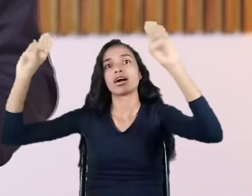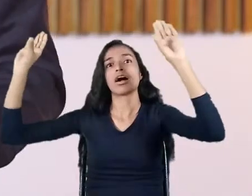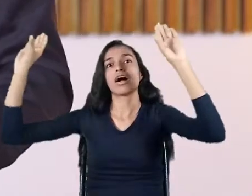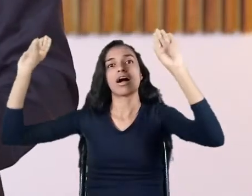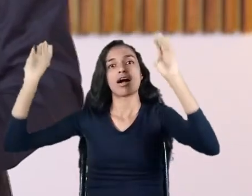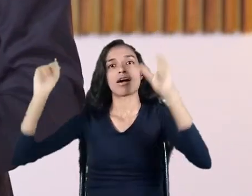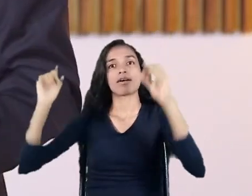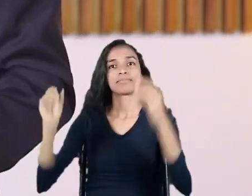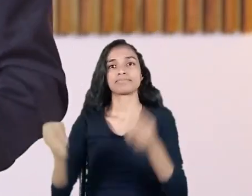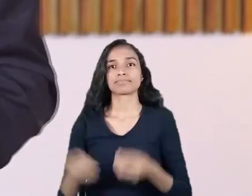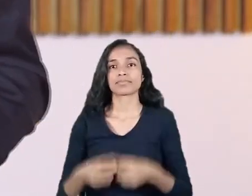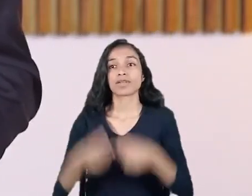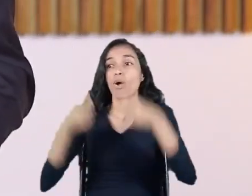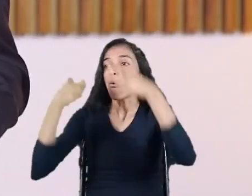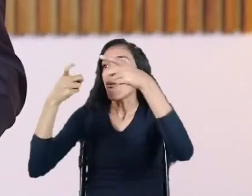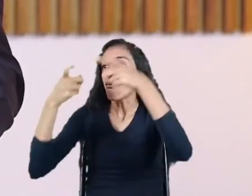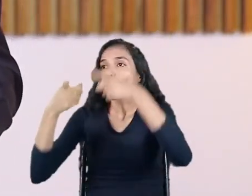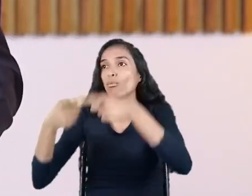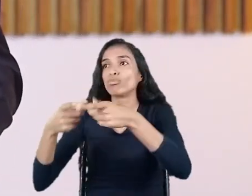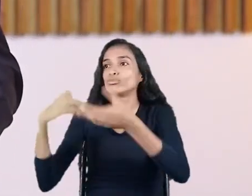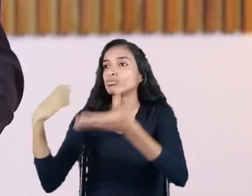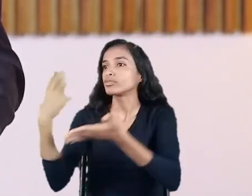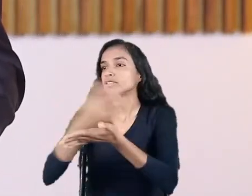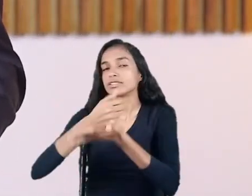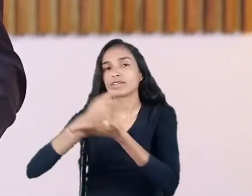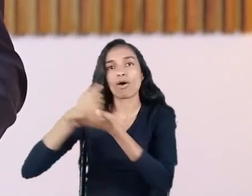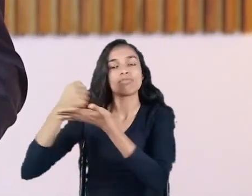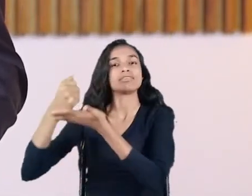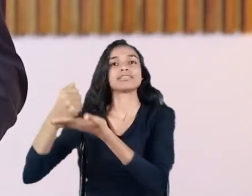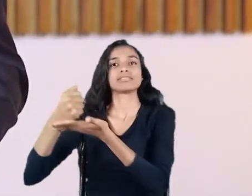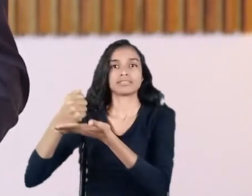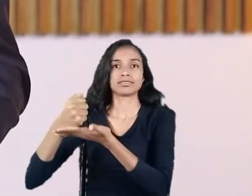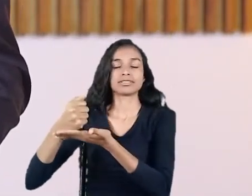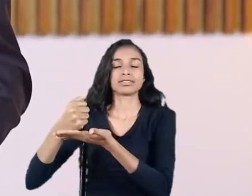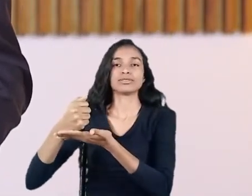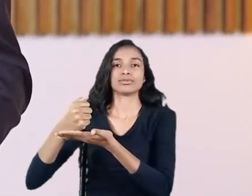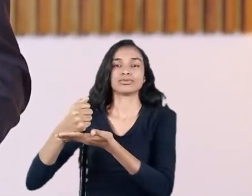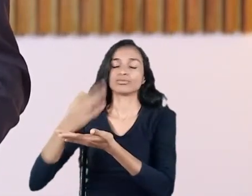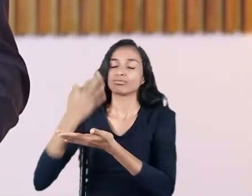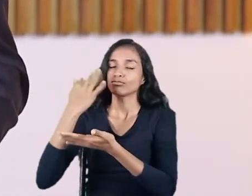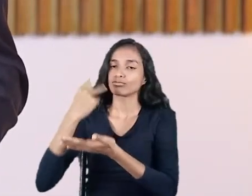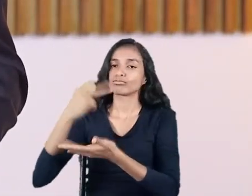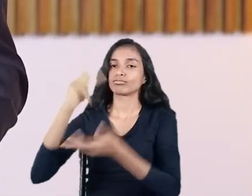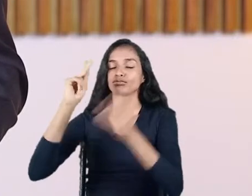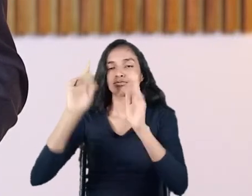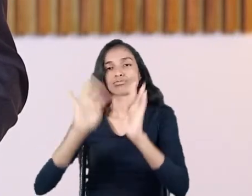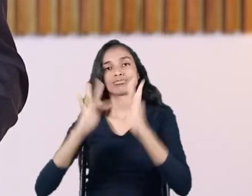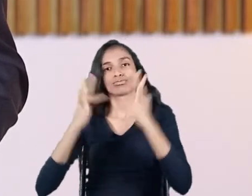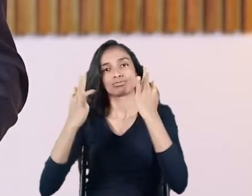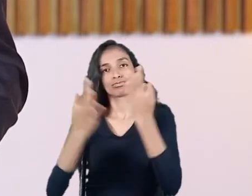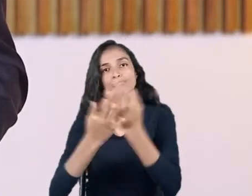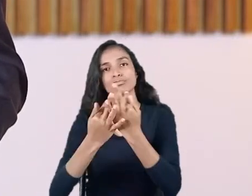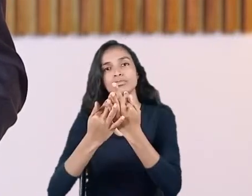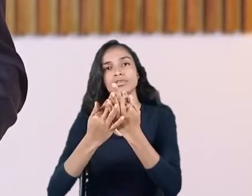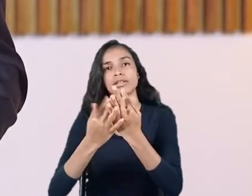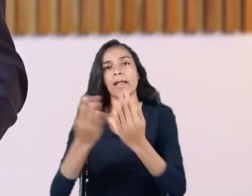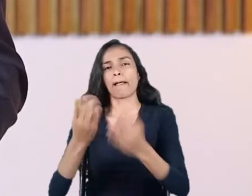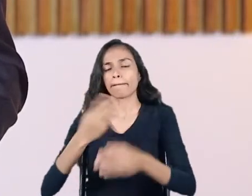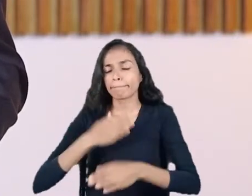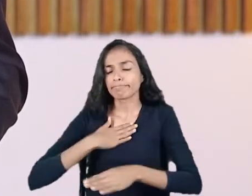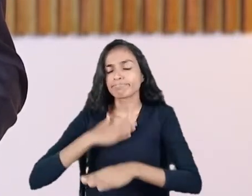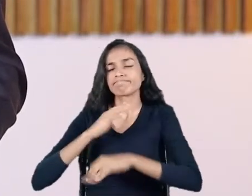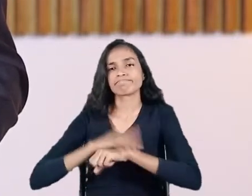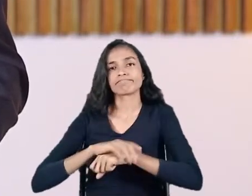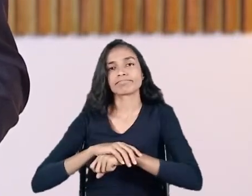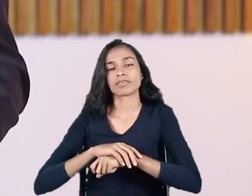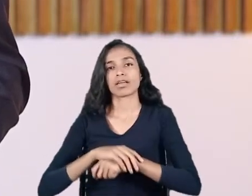o refúgio que pode trazer salvação para si e para as suas famílias. Aquele desespero vivido por aqueles homens mergulhados entre